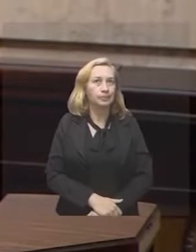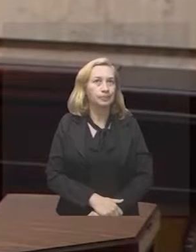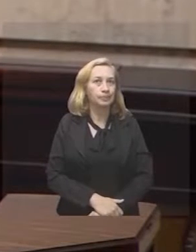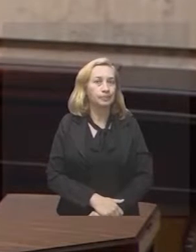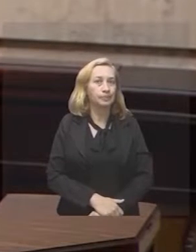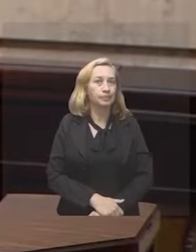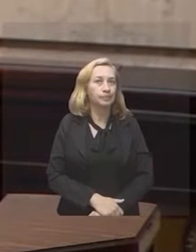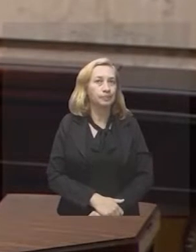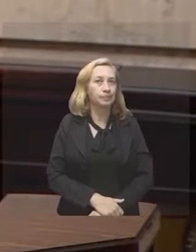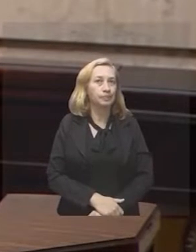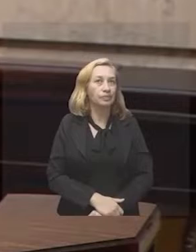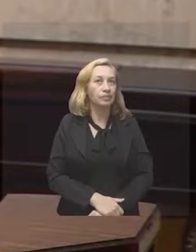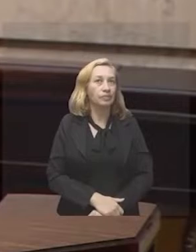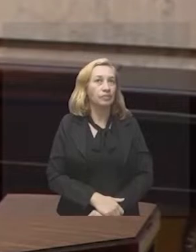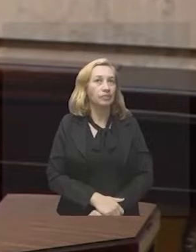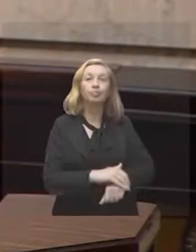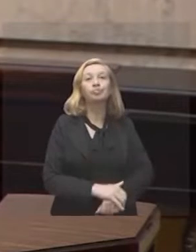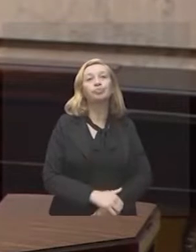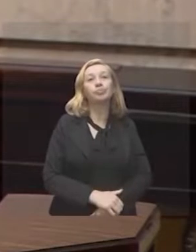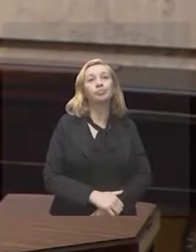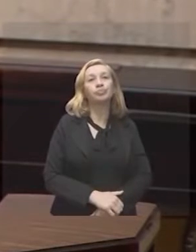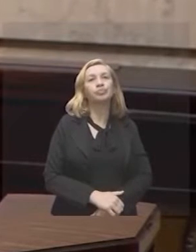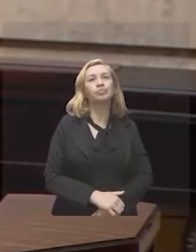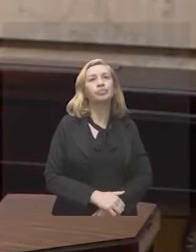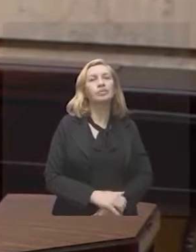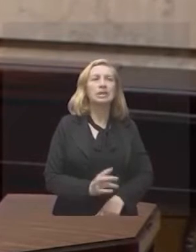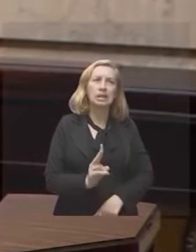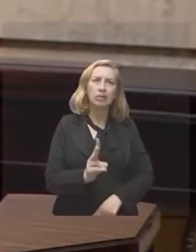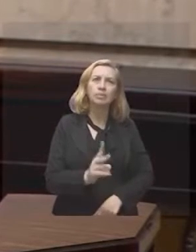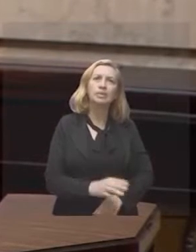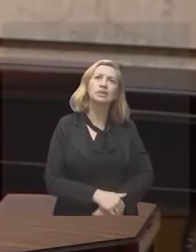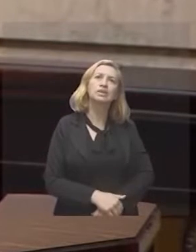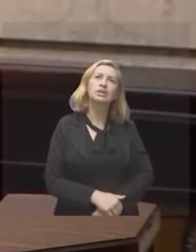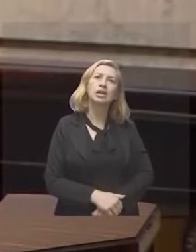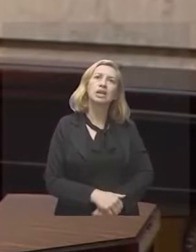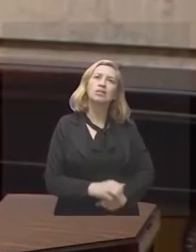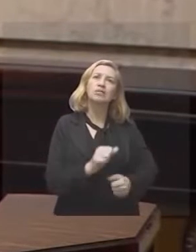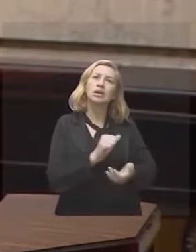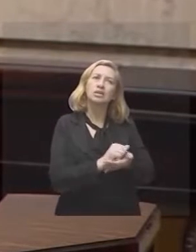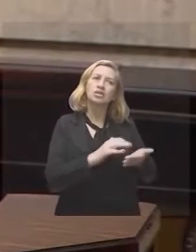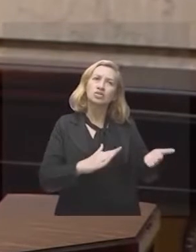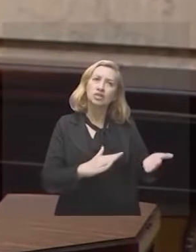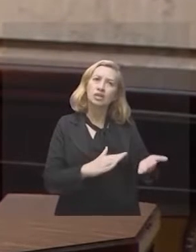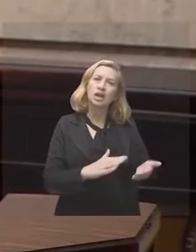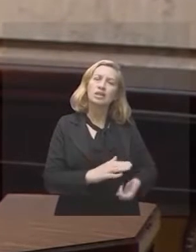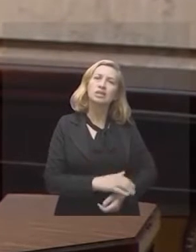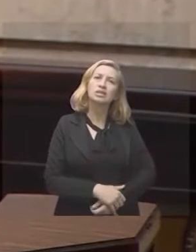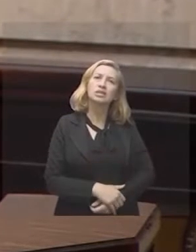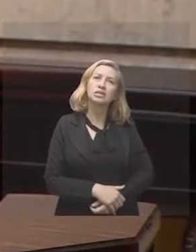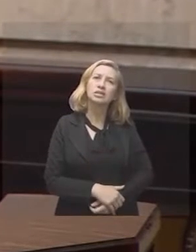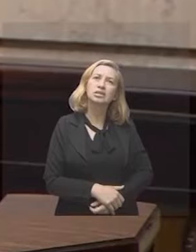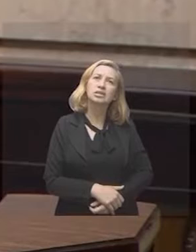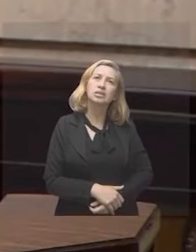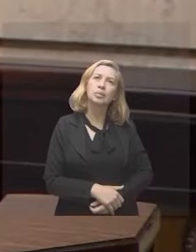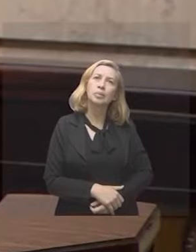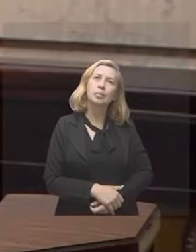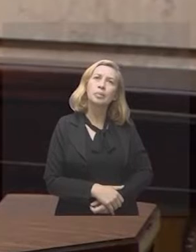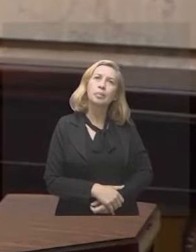de exercer a sua arte. Todavia, esta atividade, ela tem que